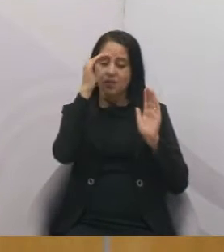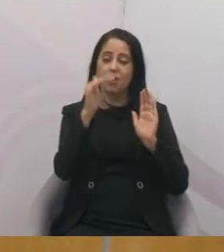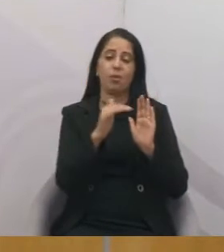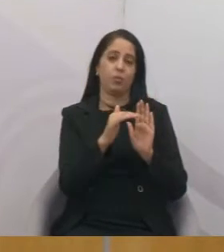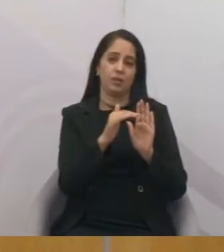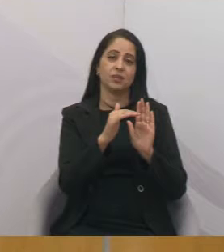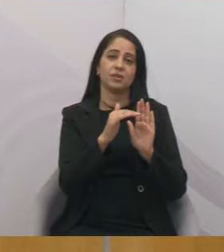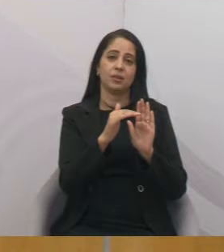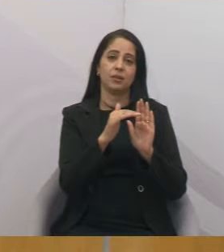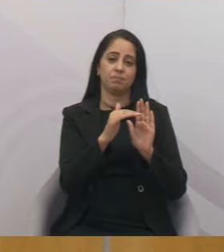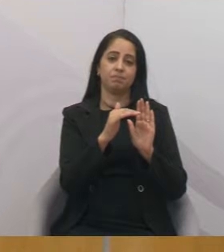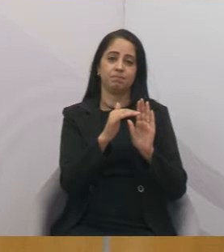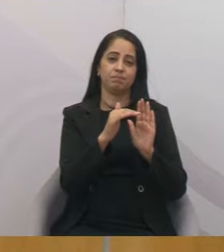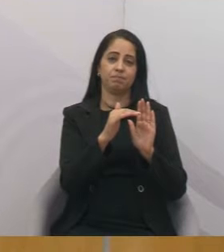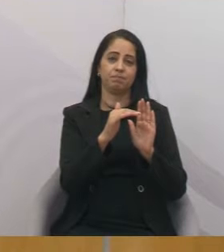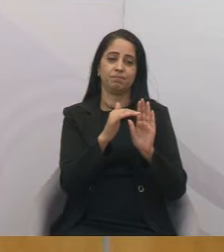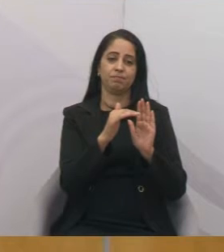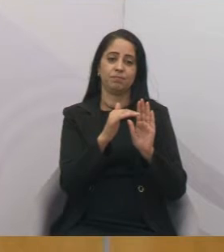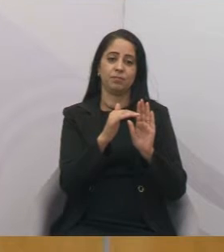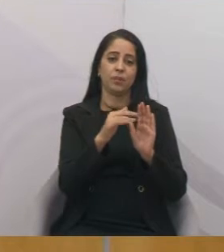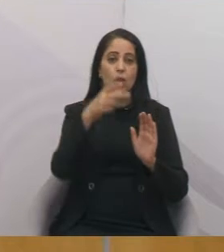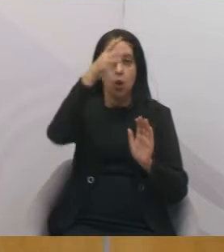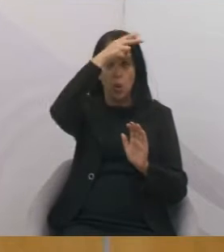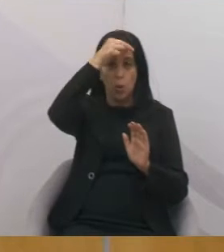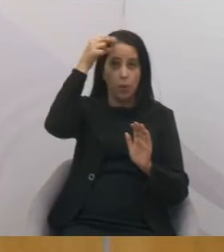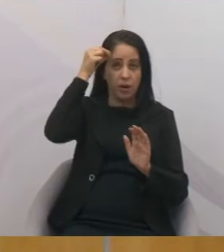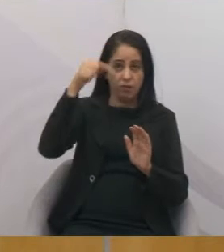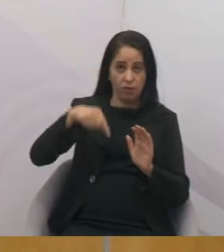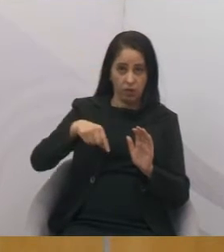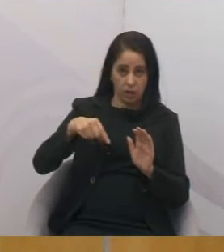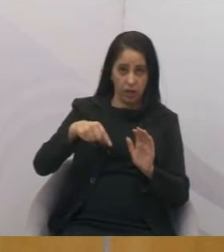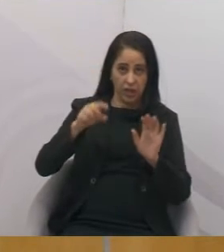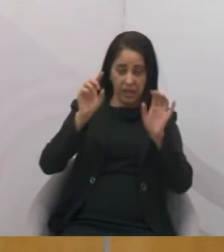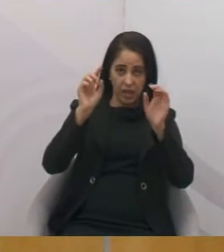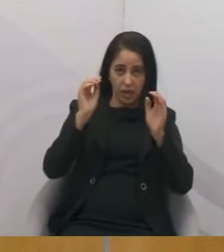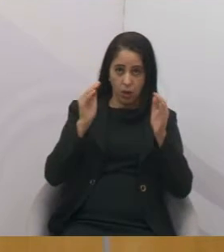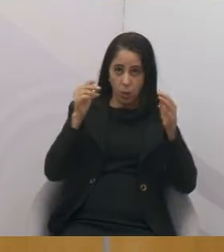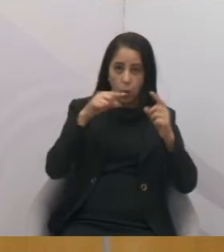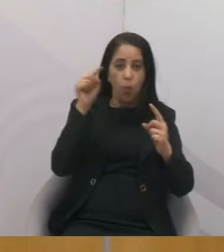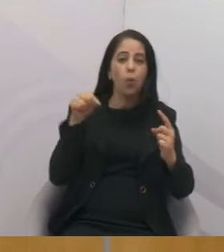hierarquia das leis. O prefeito, neste caso em especial,